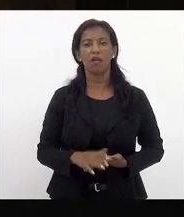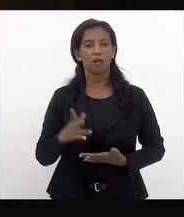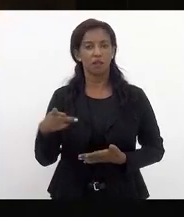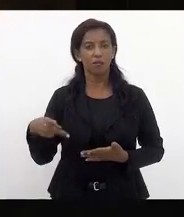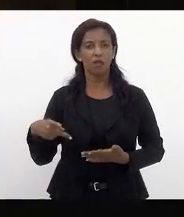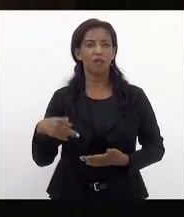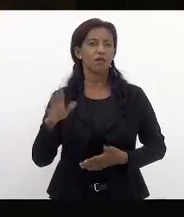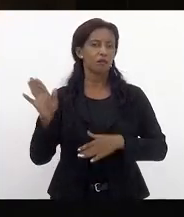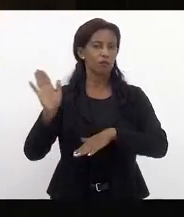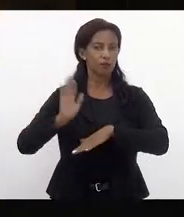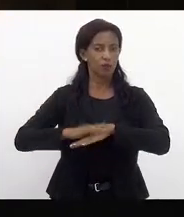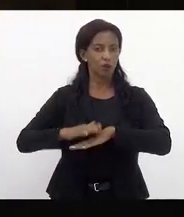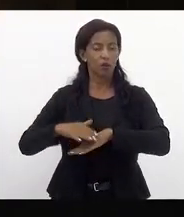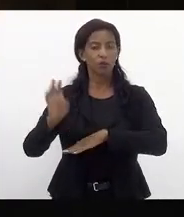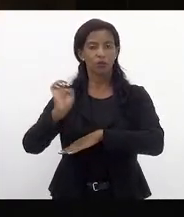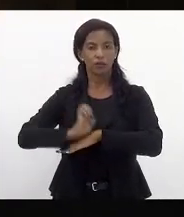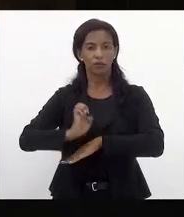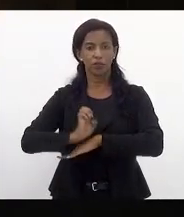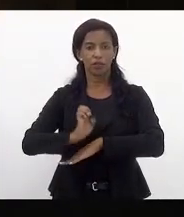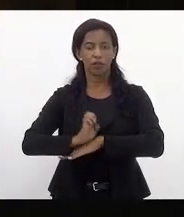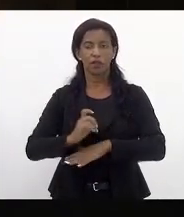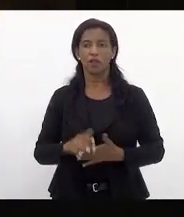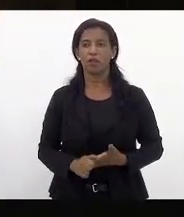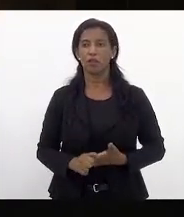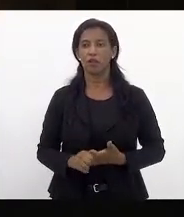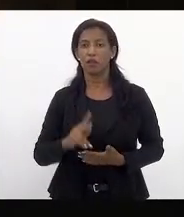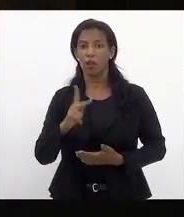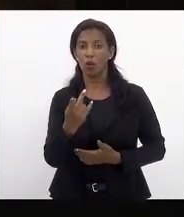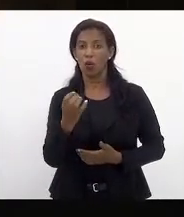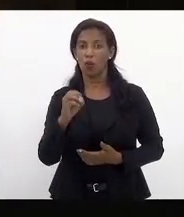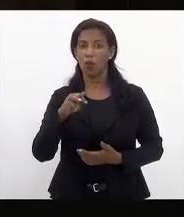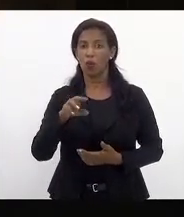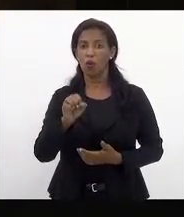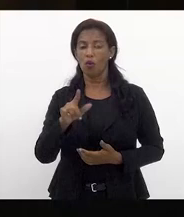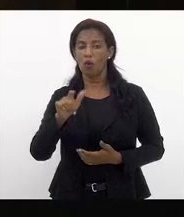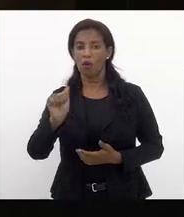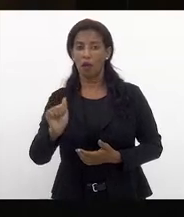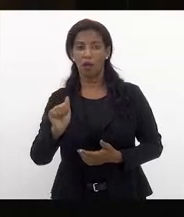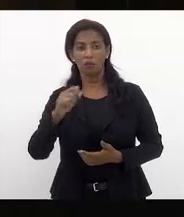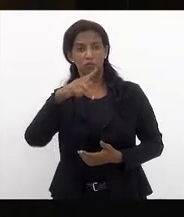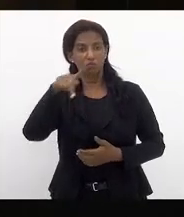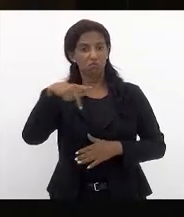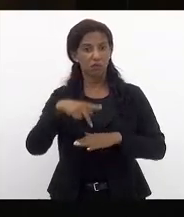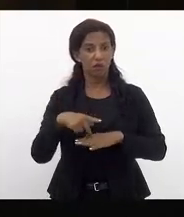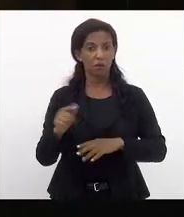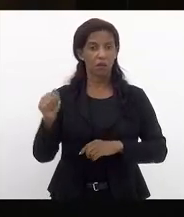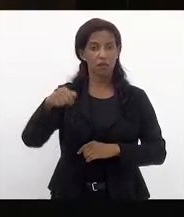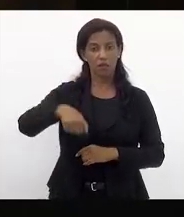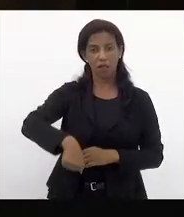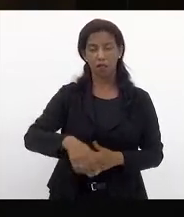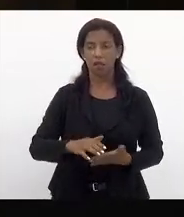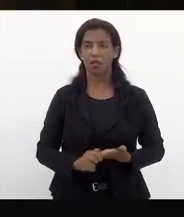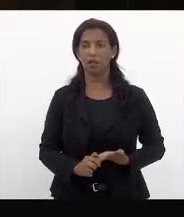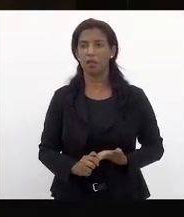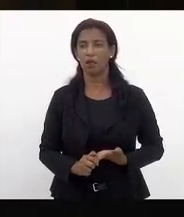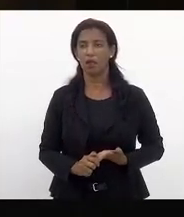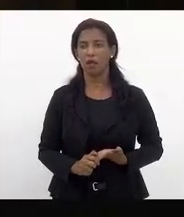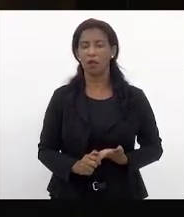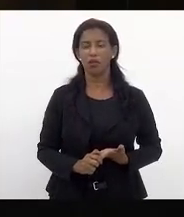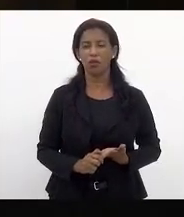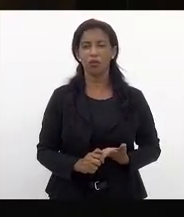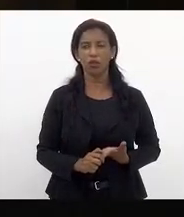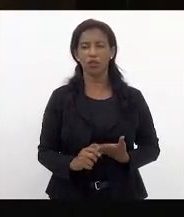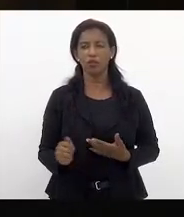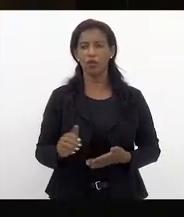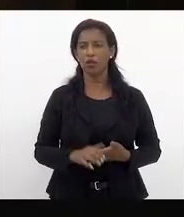do Estado. Porque hoje esse plano está homologado lá, nacionalmente. Mas e aqui? Até hoje, nós, deputados, não